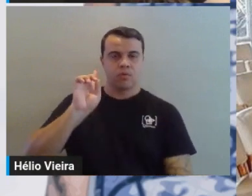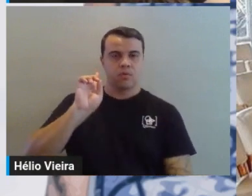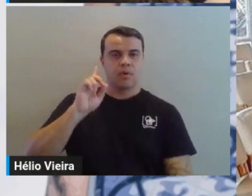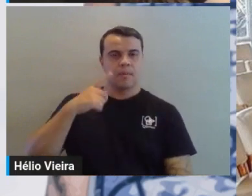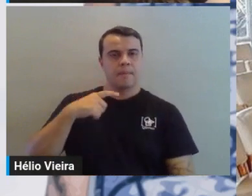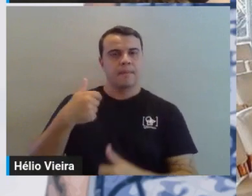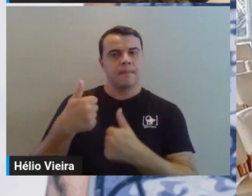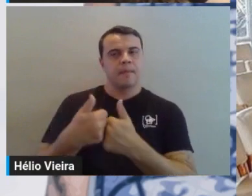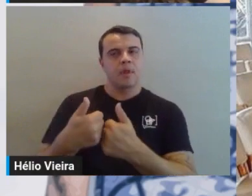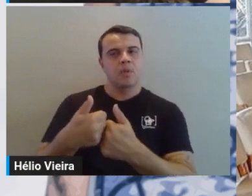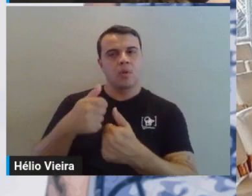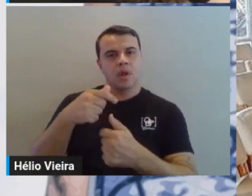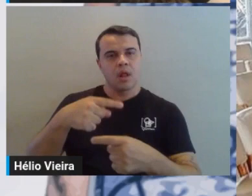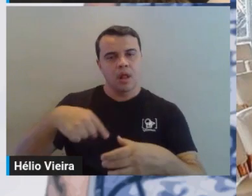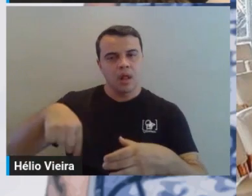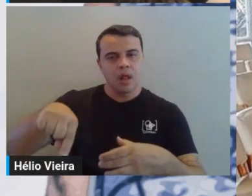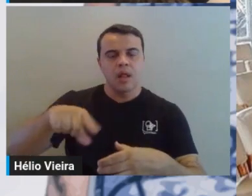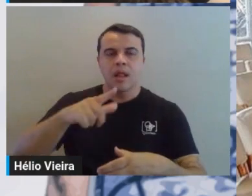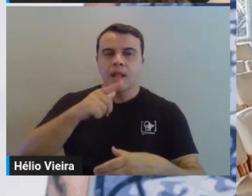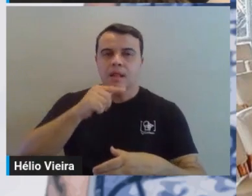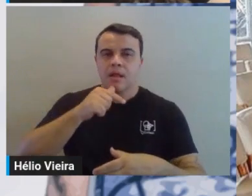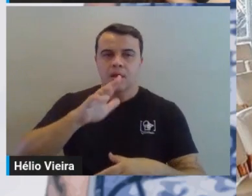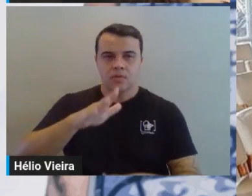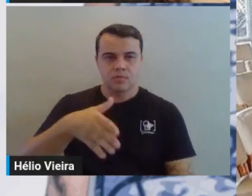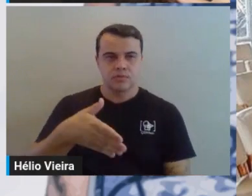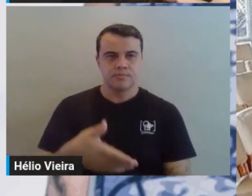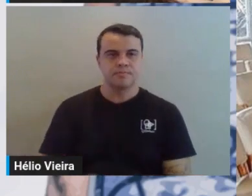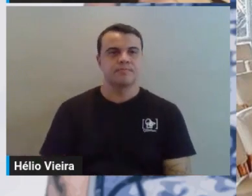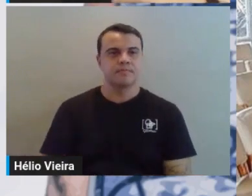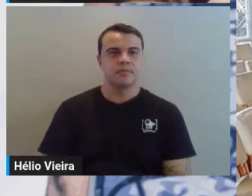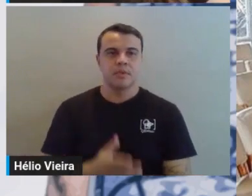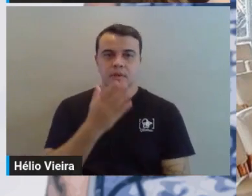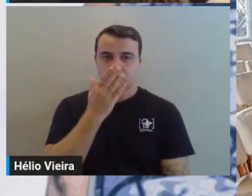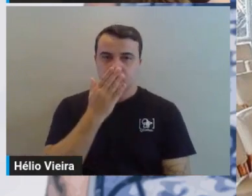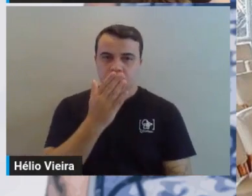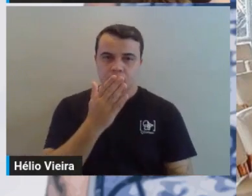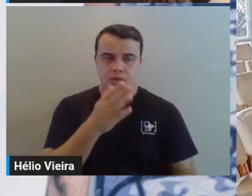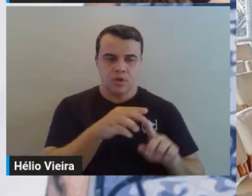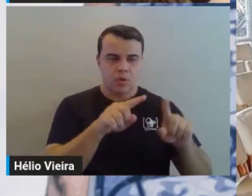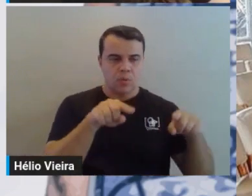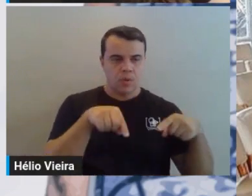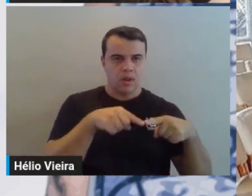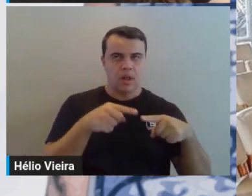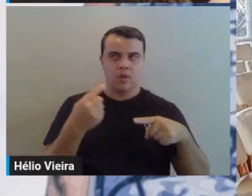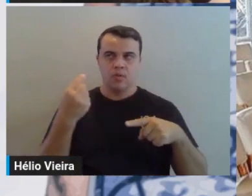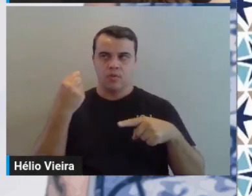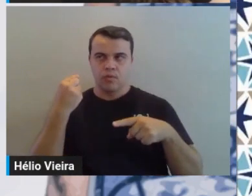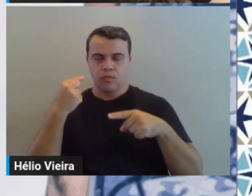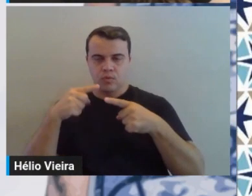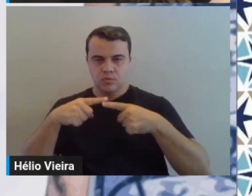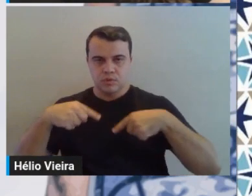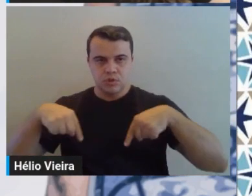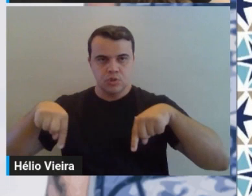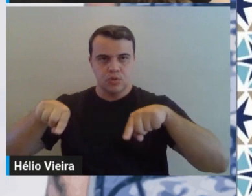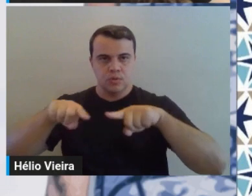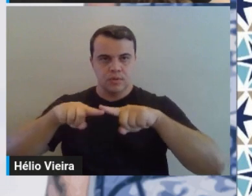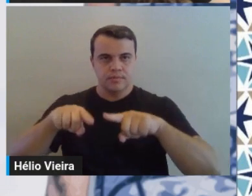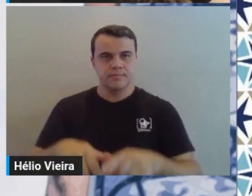lagoa, já em formato circular. A frente mais quadrada e a parte do fundo mais circular.